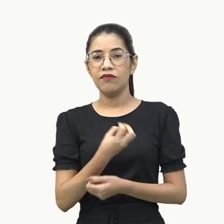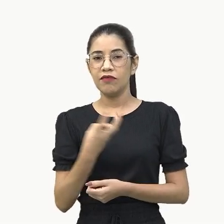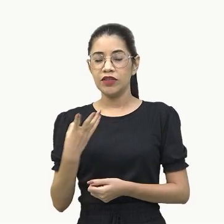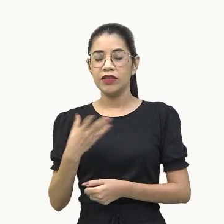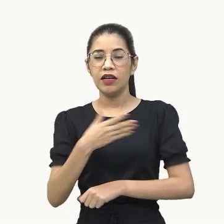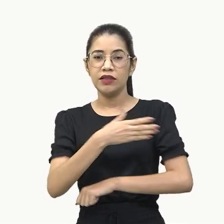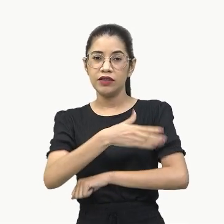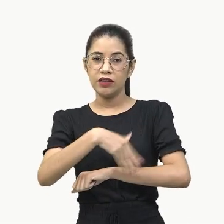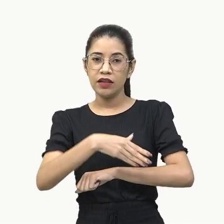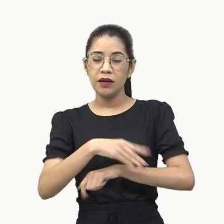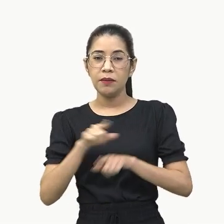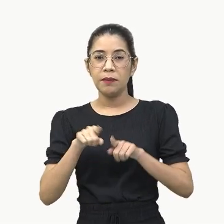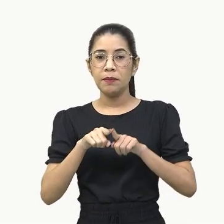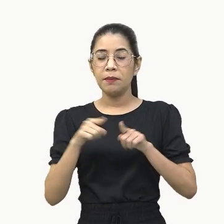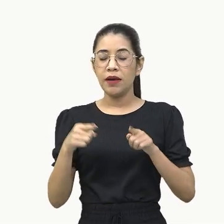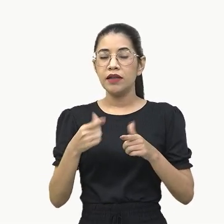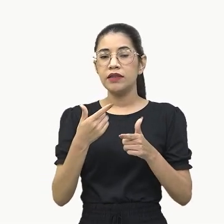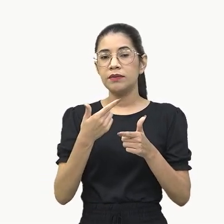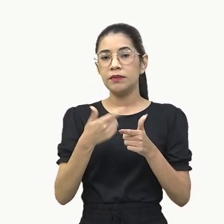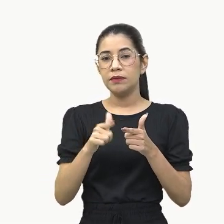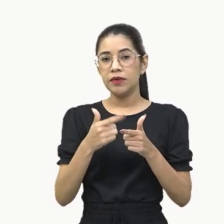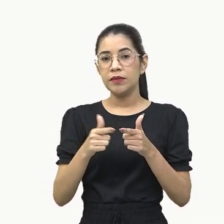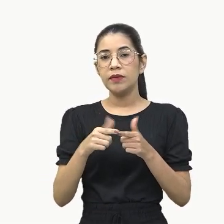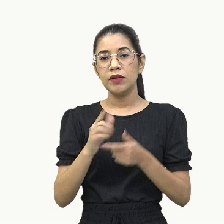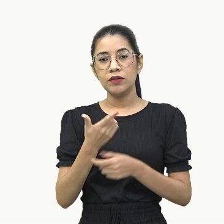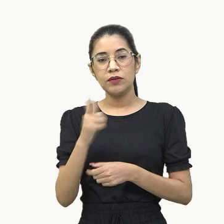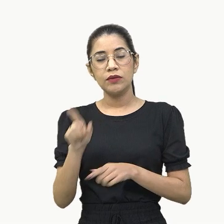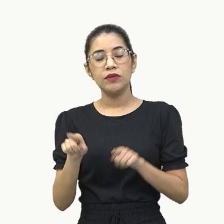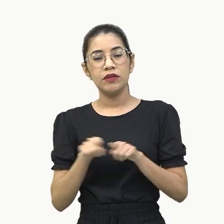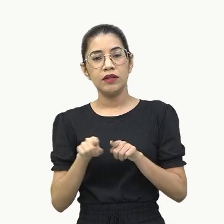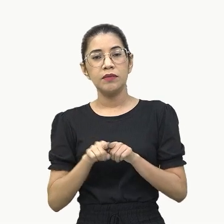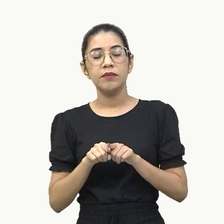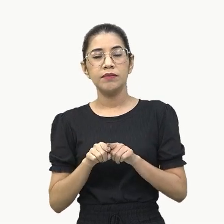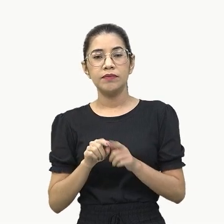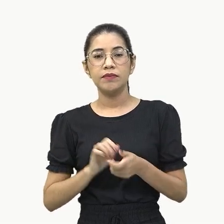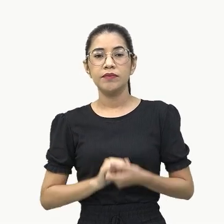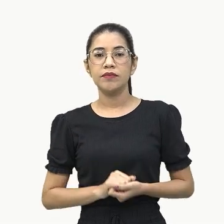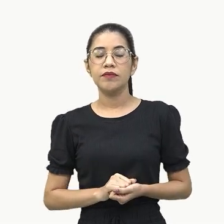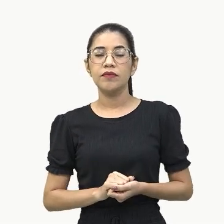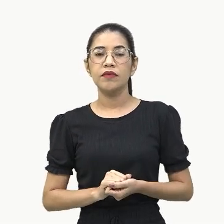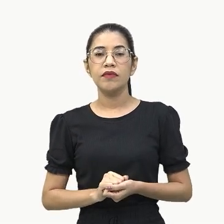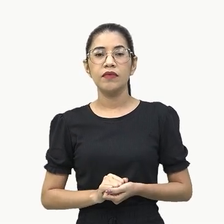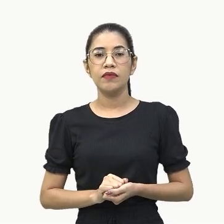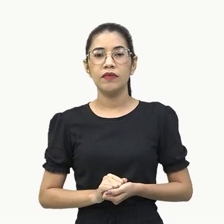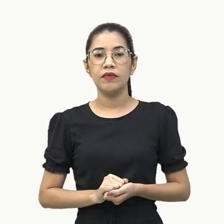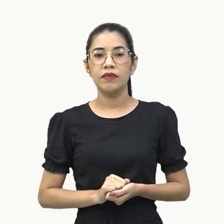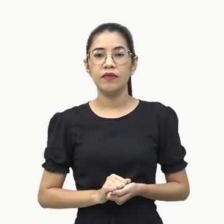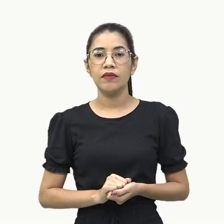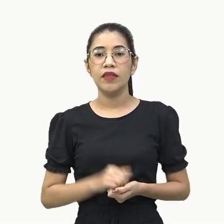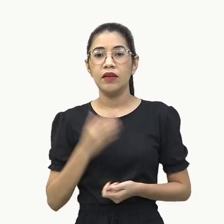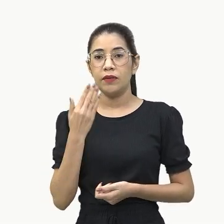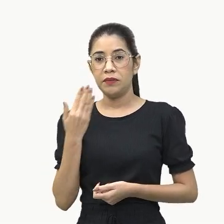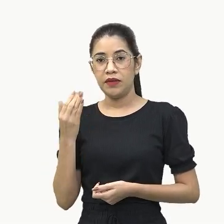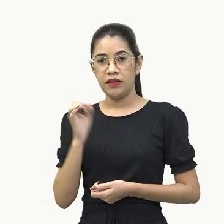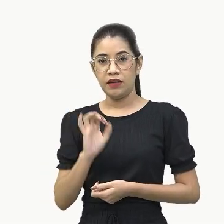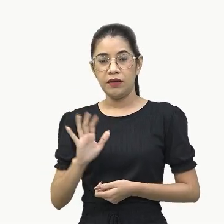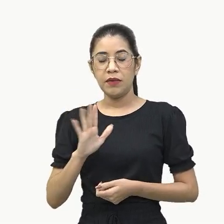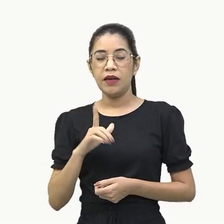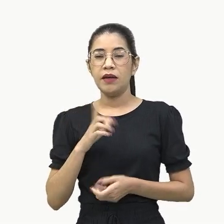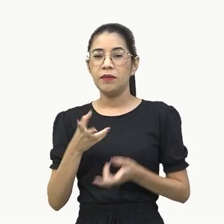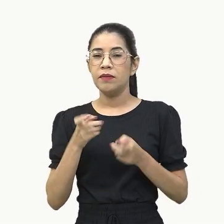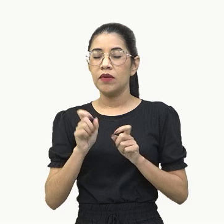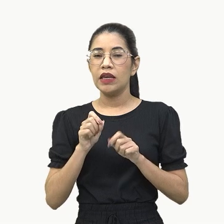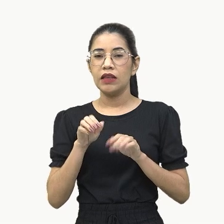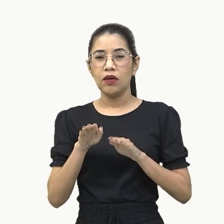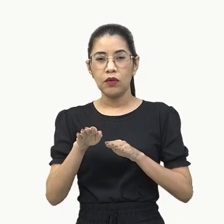mas também temos outros problemas né em que a população vai enfrentar que a gente pode observar aí os congestionamentos